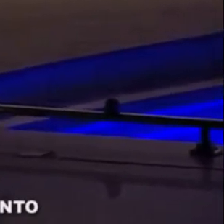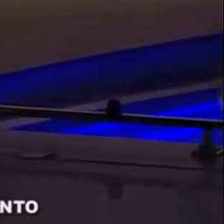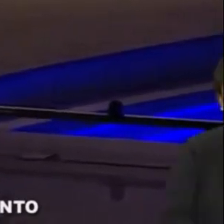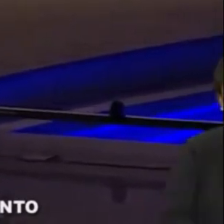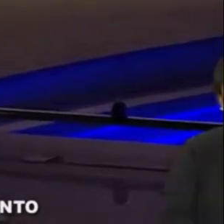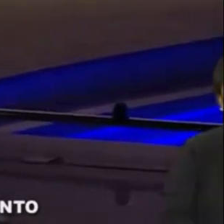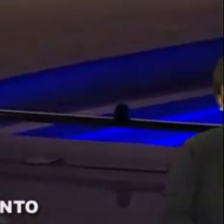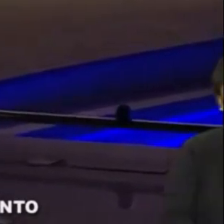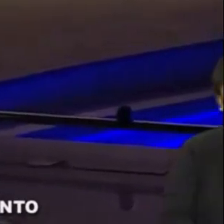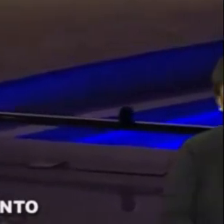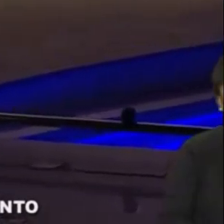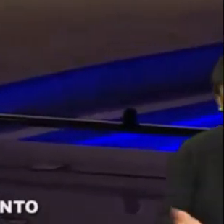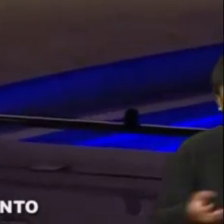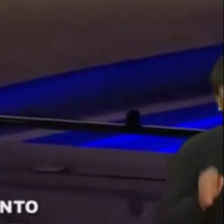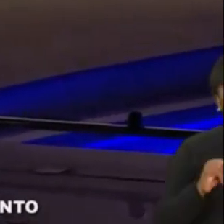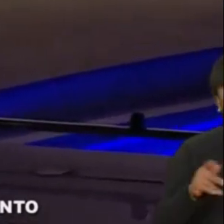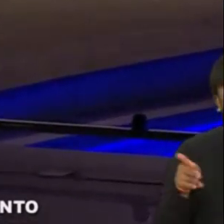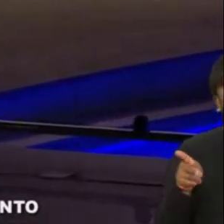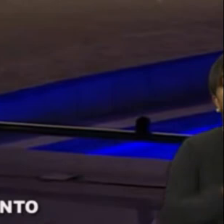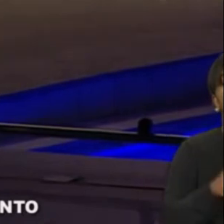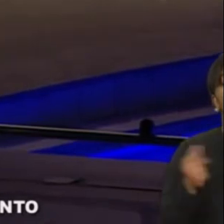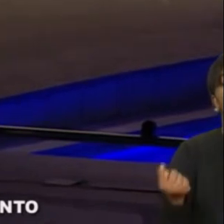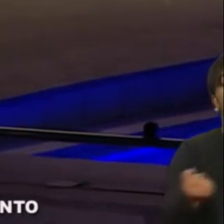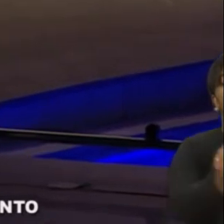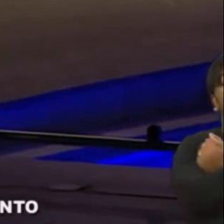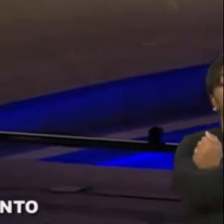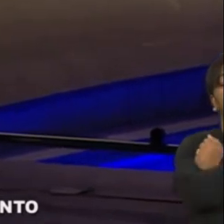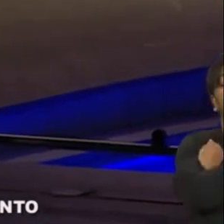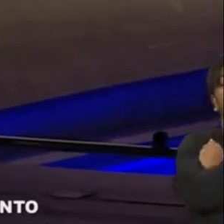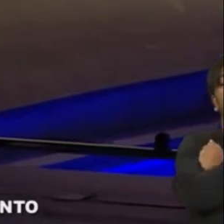Só abrace o seu corpo.